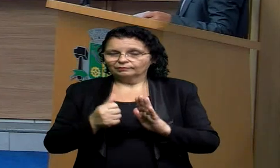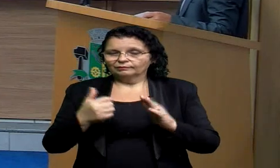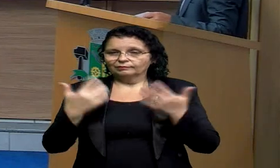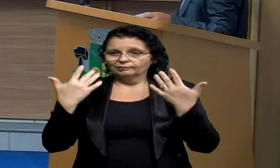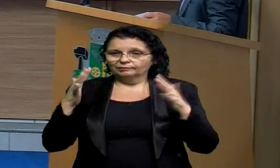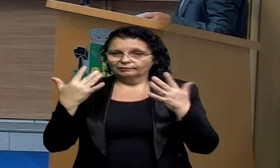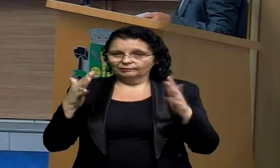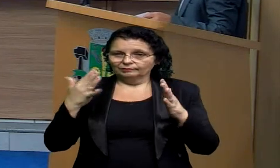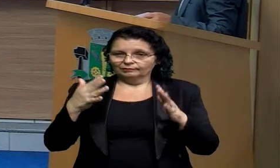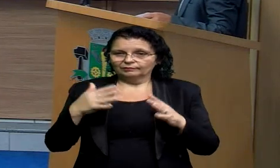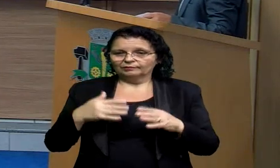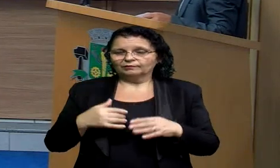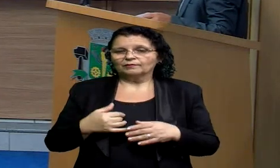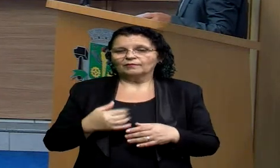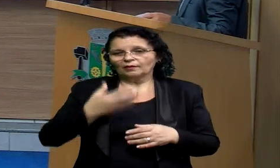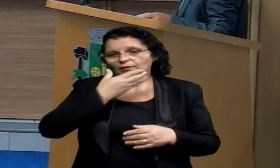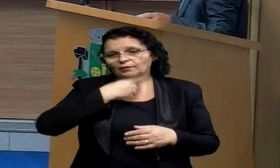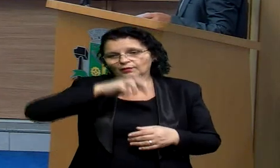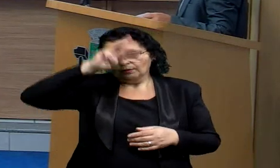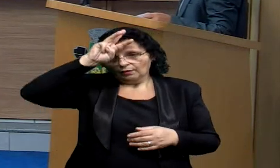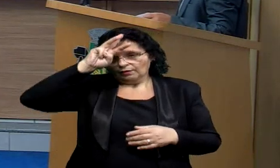Julião pelo seu aniversário